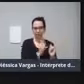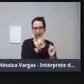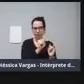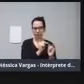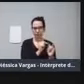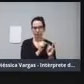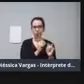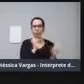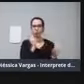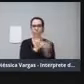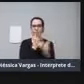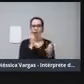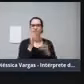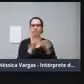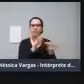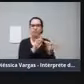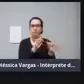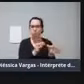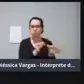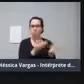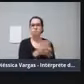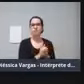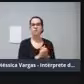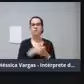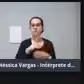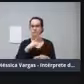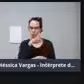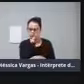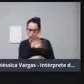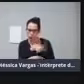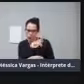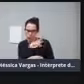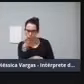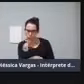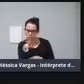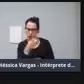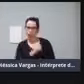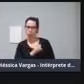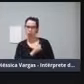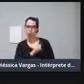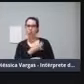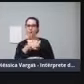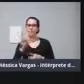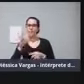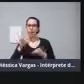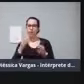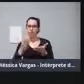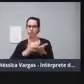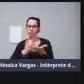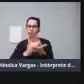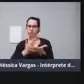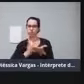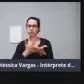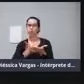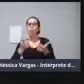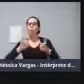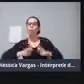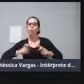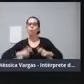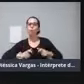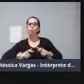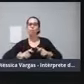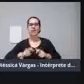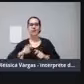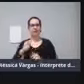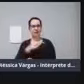lá. E esse painel, então, ele tem os números das páginas localizadas. Então, assim como a Carol tinha explicado ali